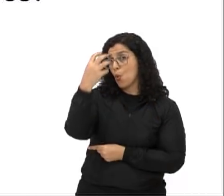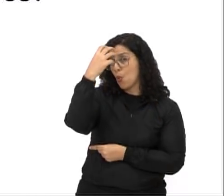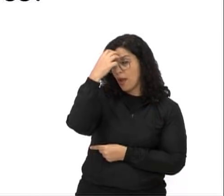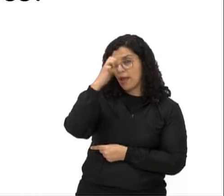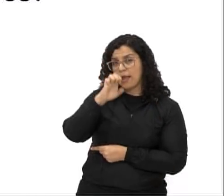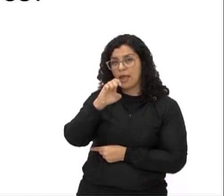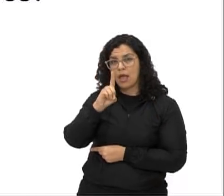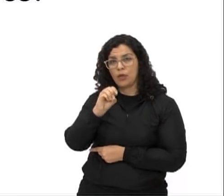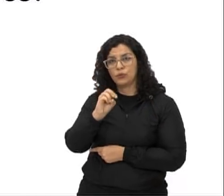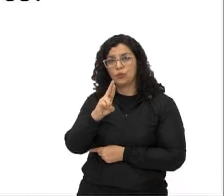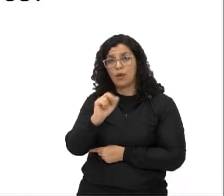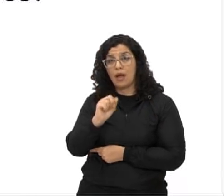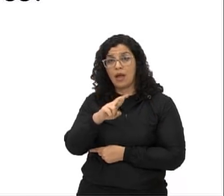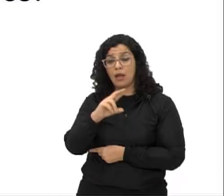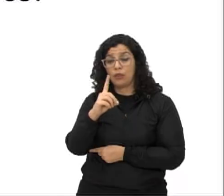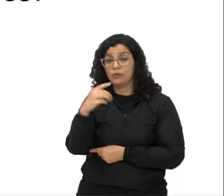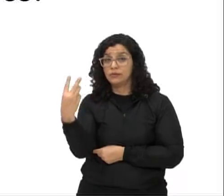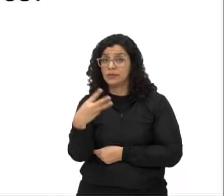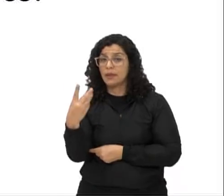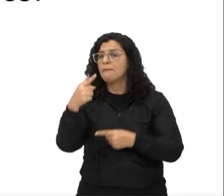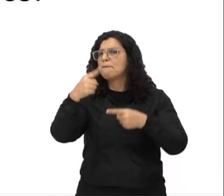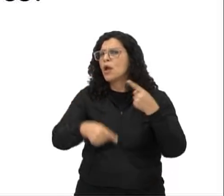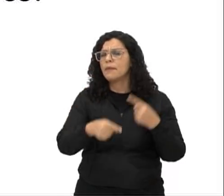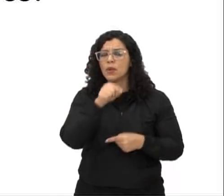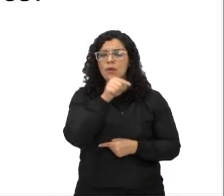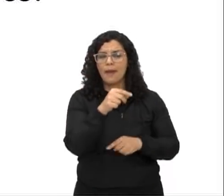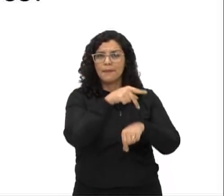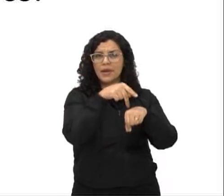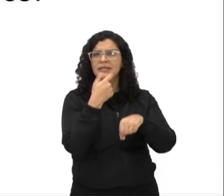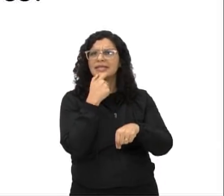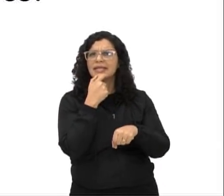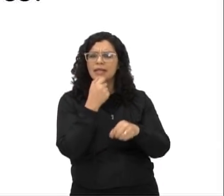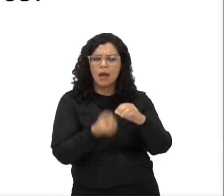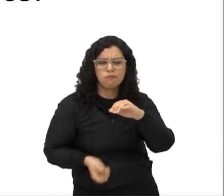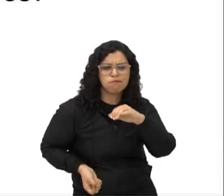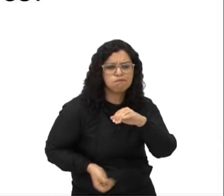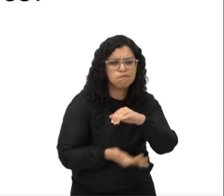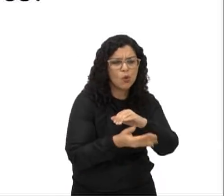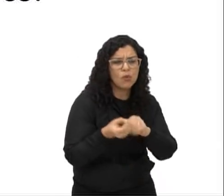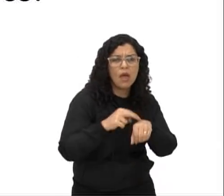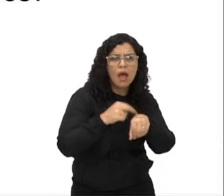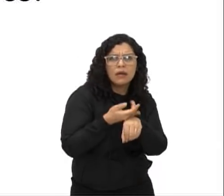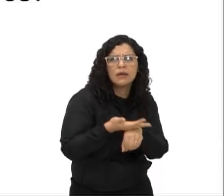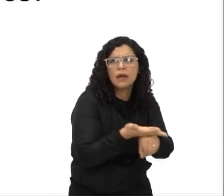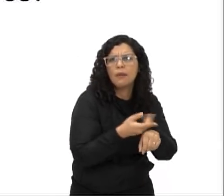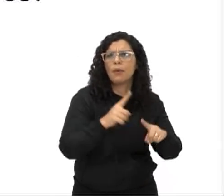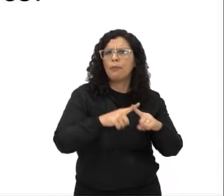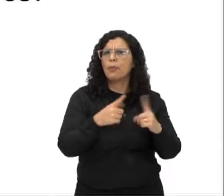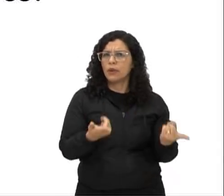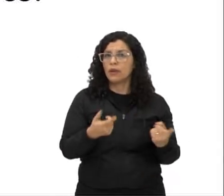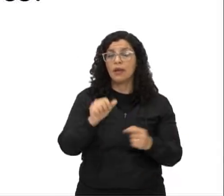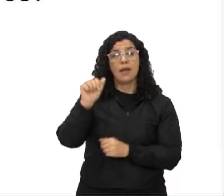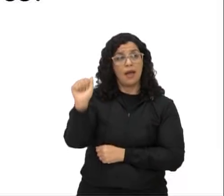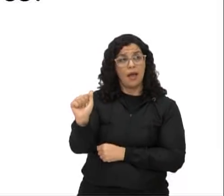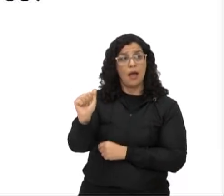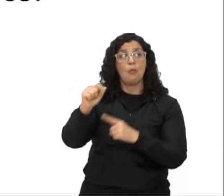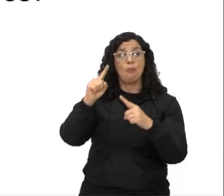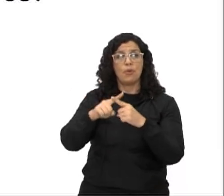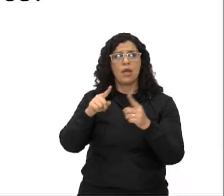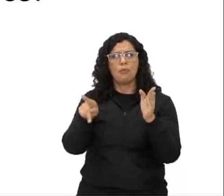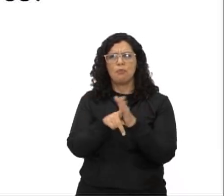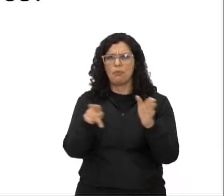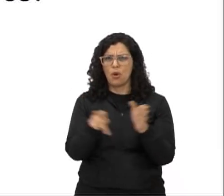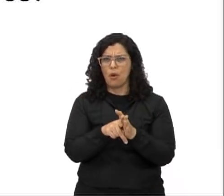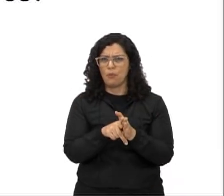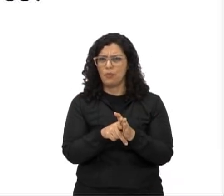rei Eduardo III proibiu na Inglaterra o jogo de boliche na grama? Temos ali na letra A, por ser